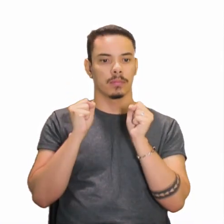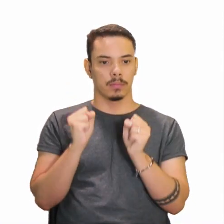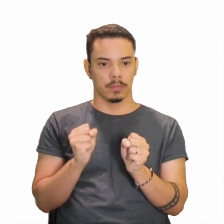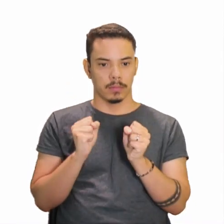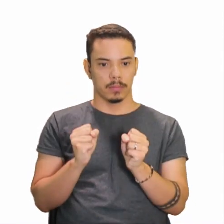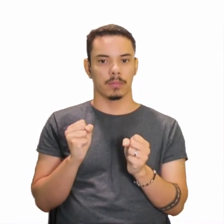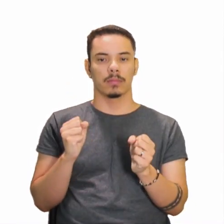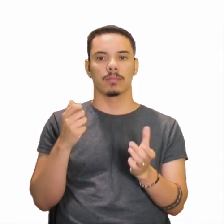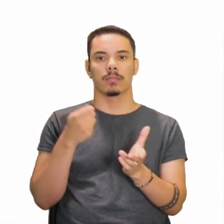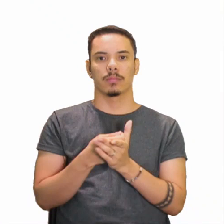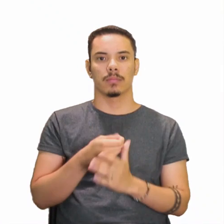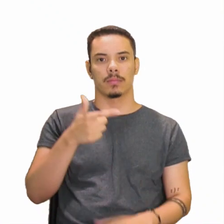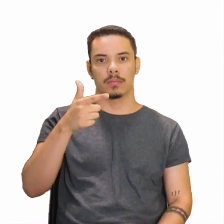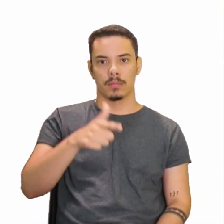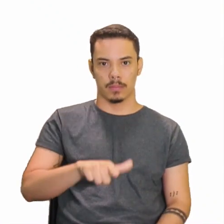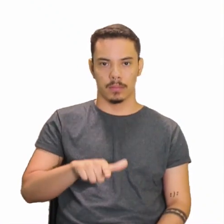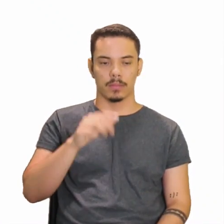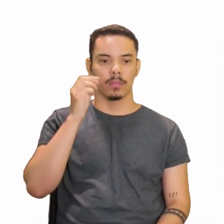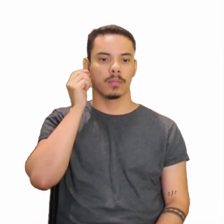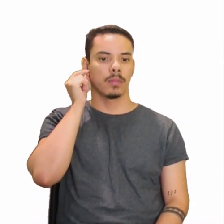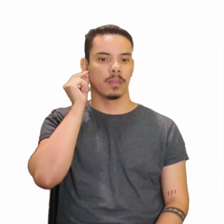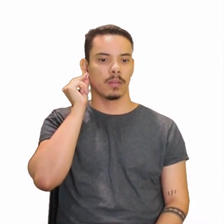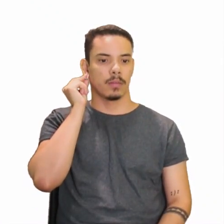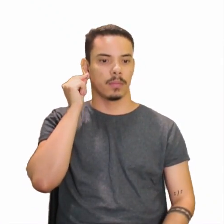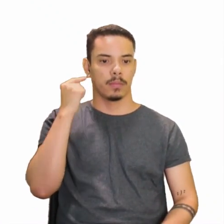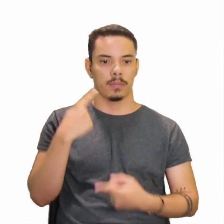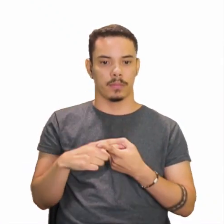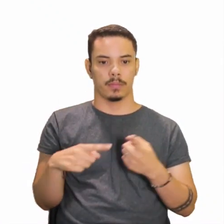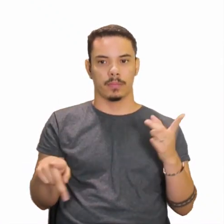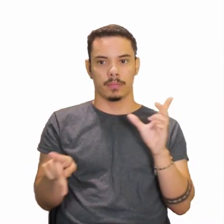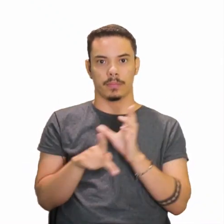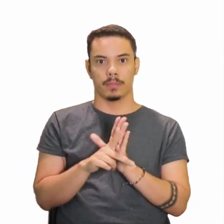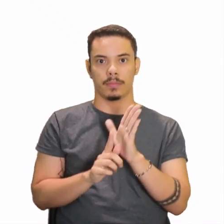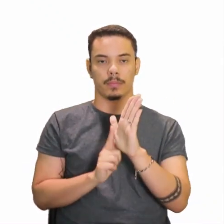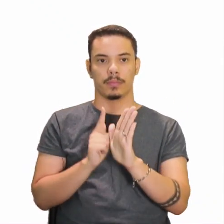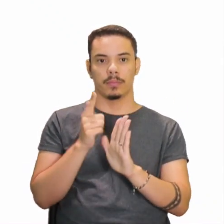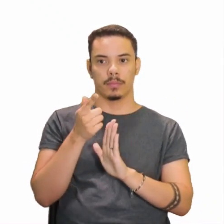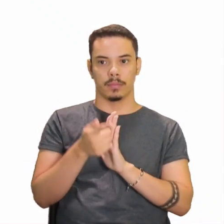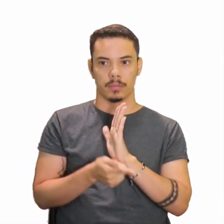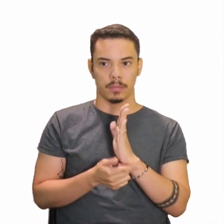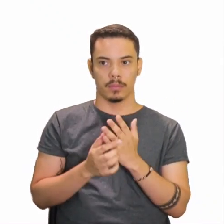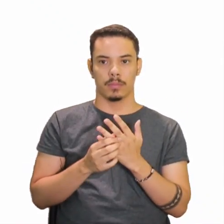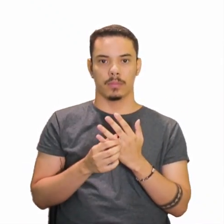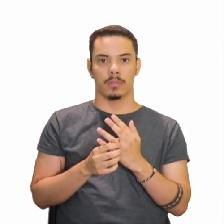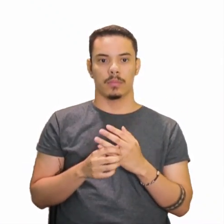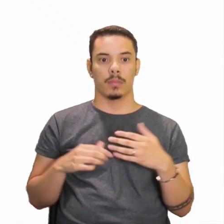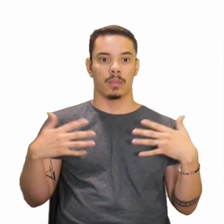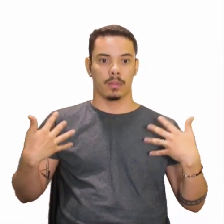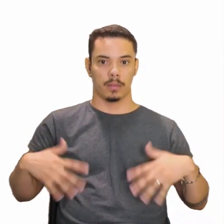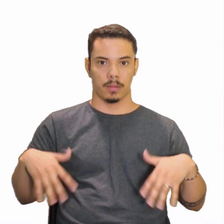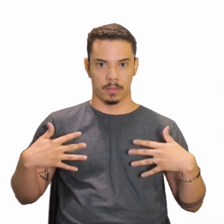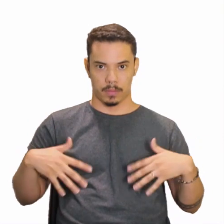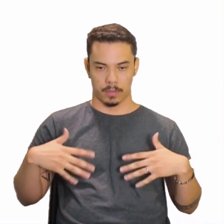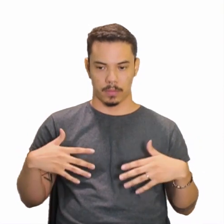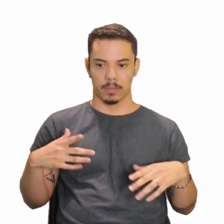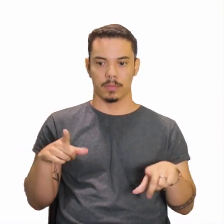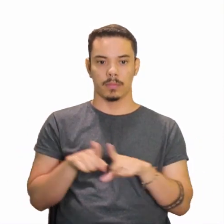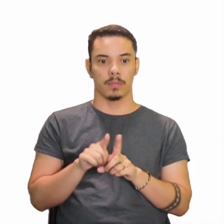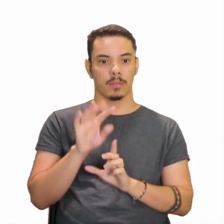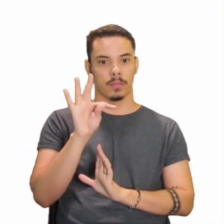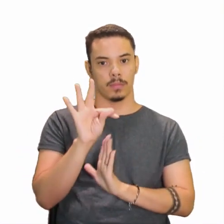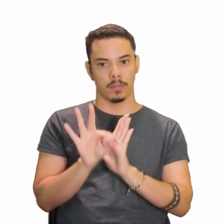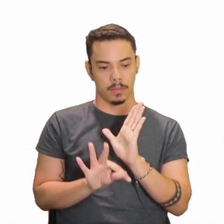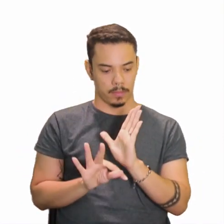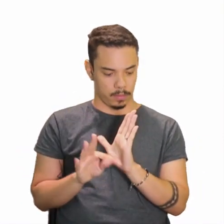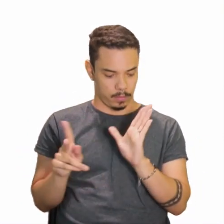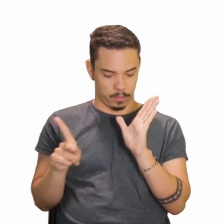ser cobrada mais uma vez, porque trata-se de um gênero que é a dramaturgia, né? É texto aí